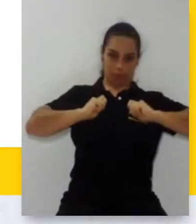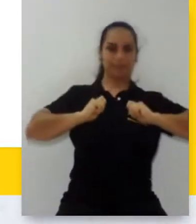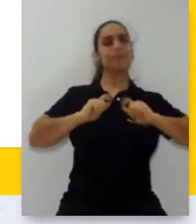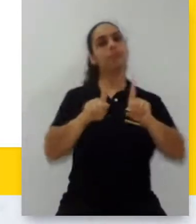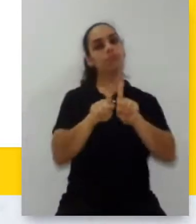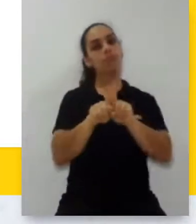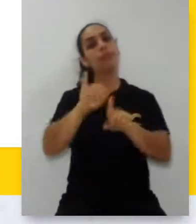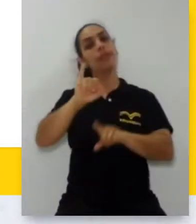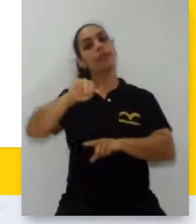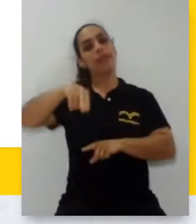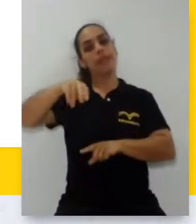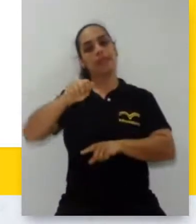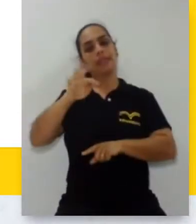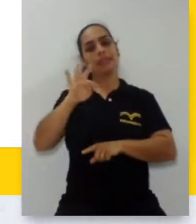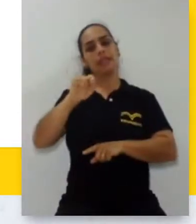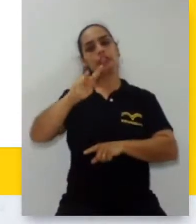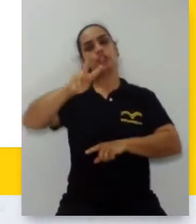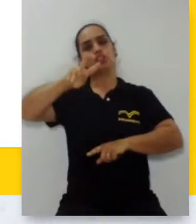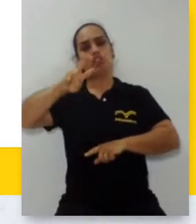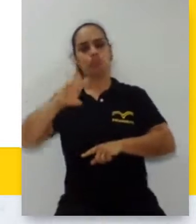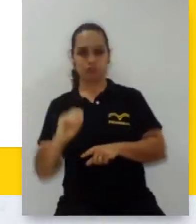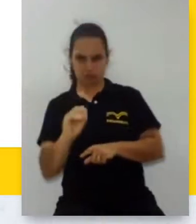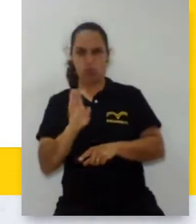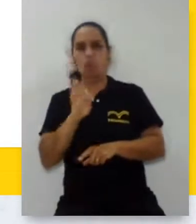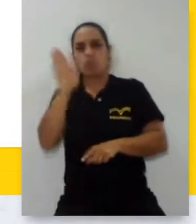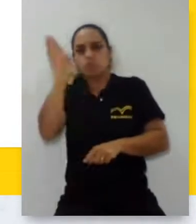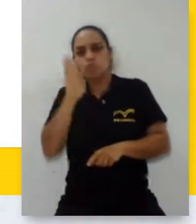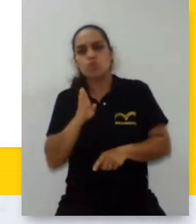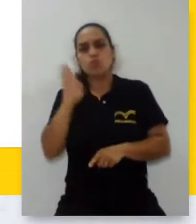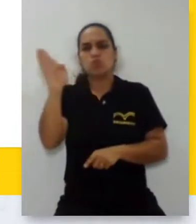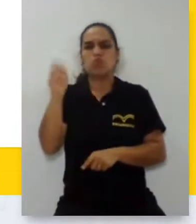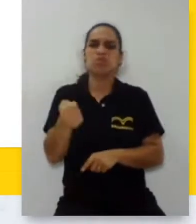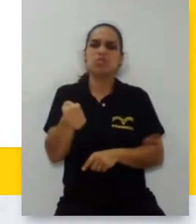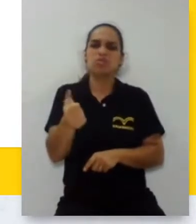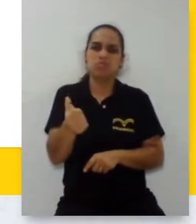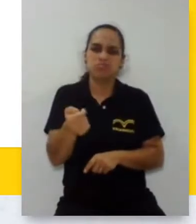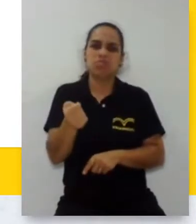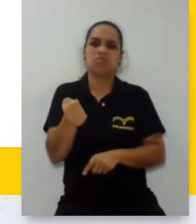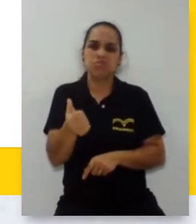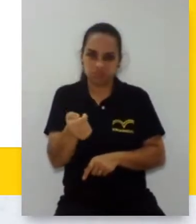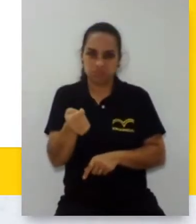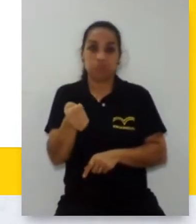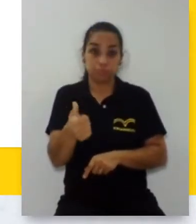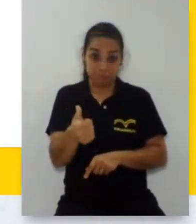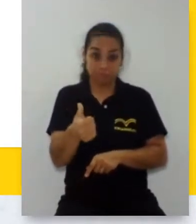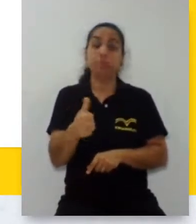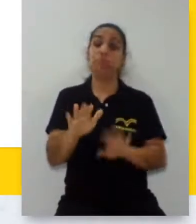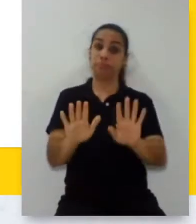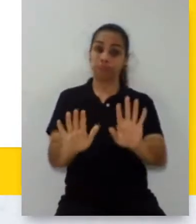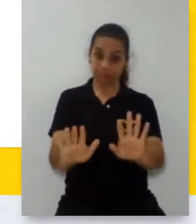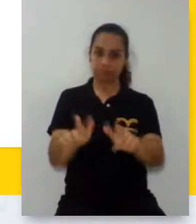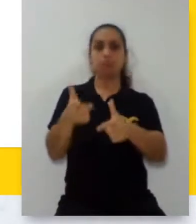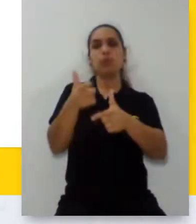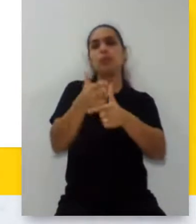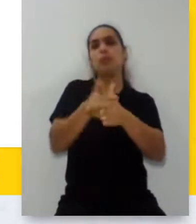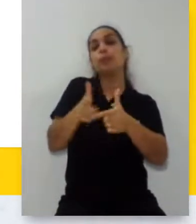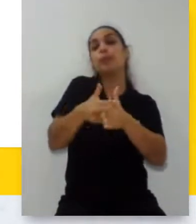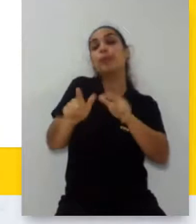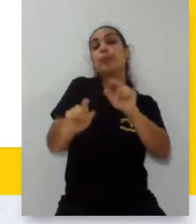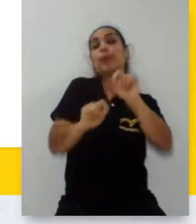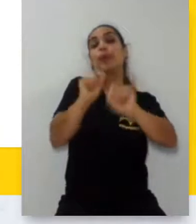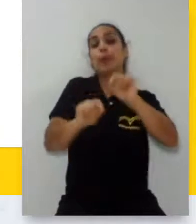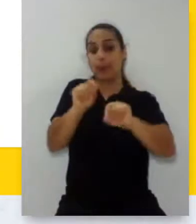temos o sedentário. Agora, nós temos um outro problema, que vai um pouquinho mais além, que é o